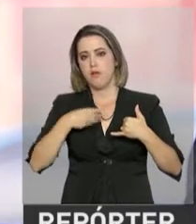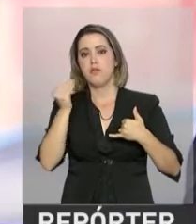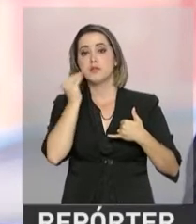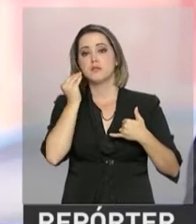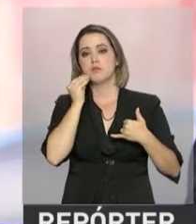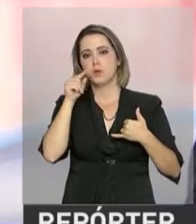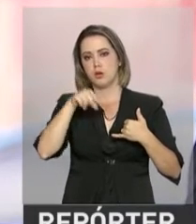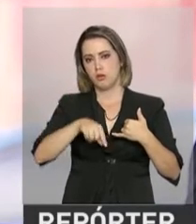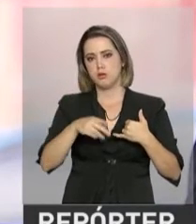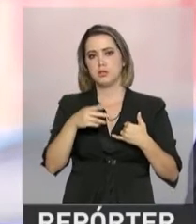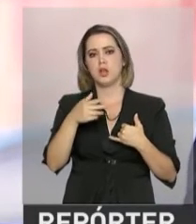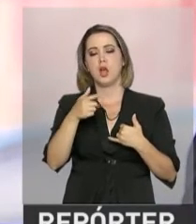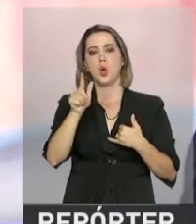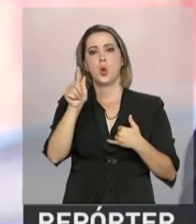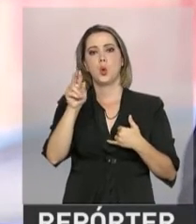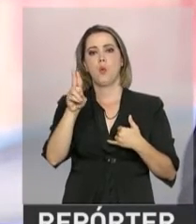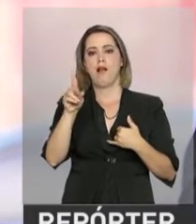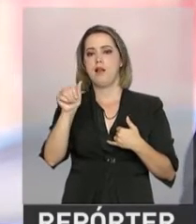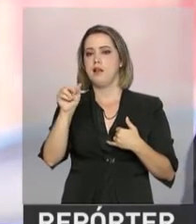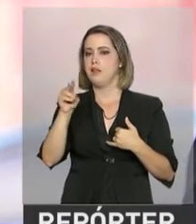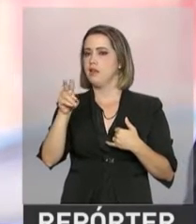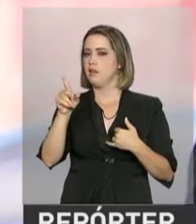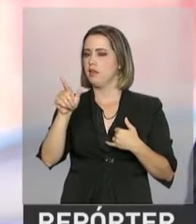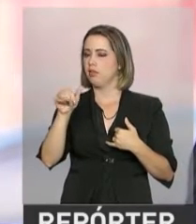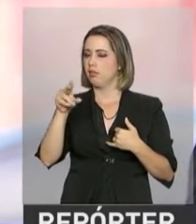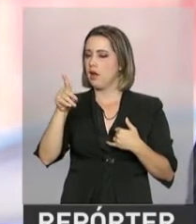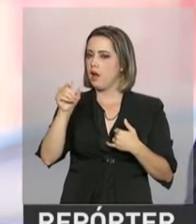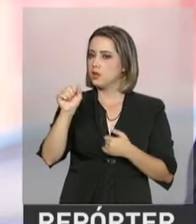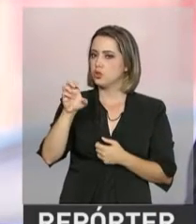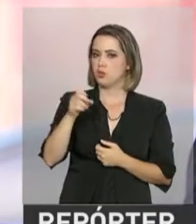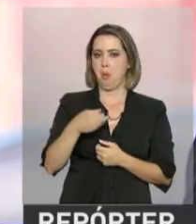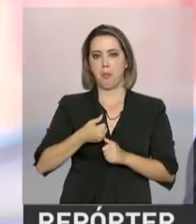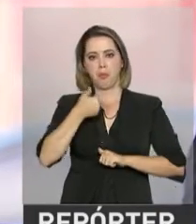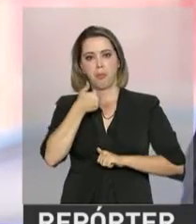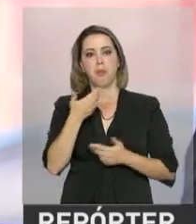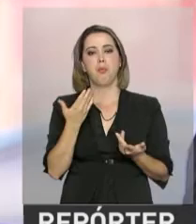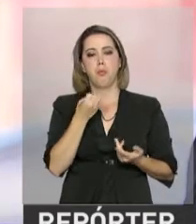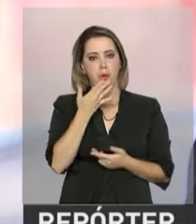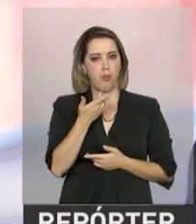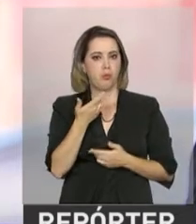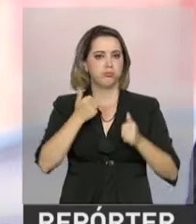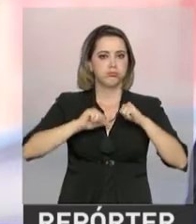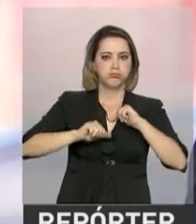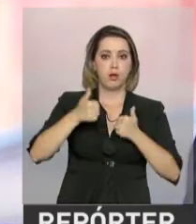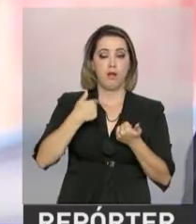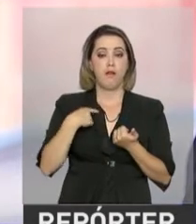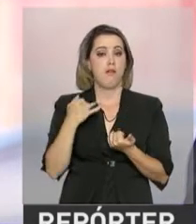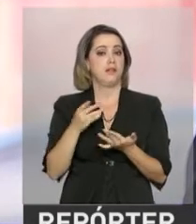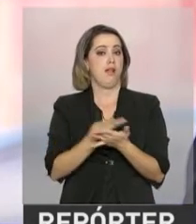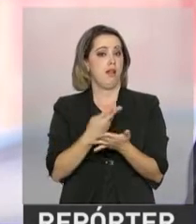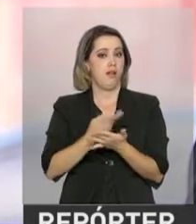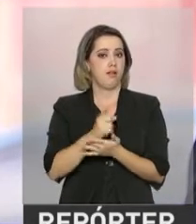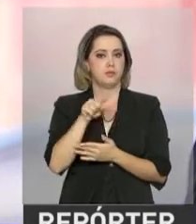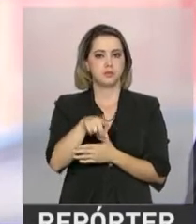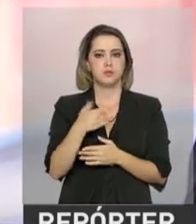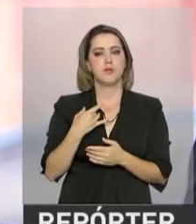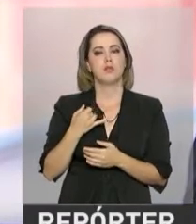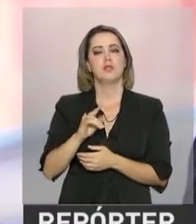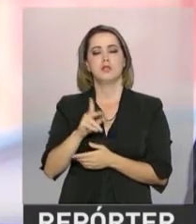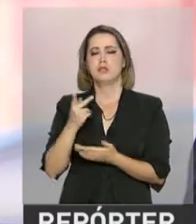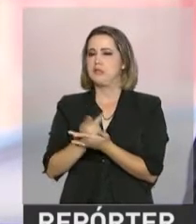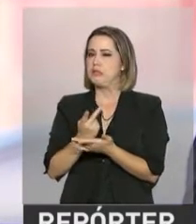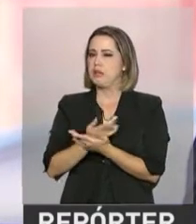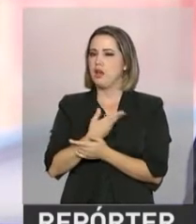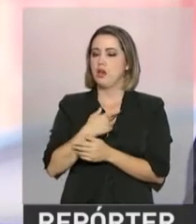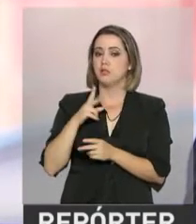de qualidade em laboratórios quando o produto apresenta algum tipo de adulteração a equipe de fiscalização é acionada e